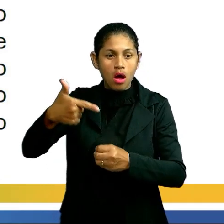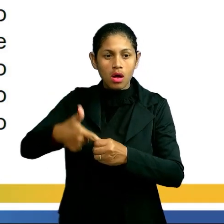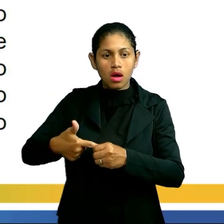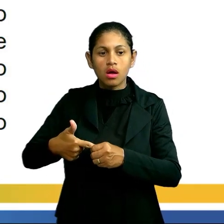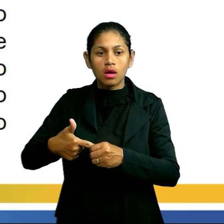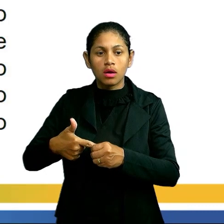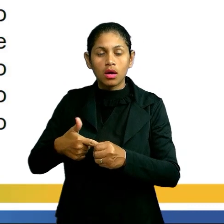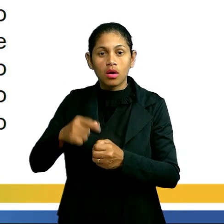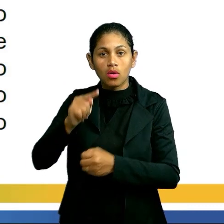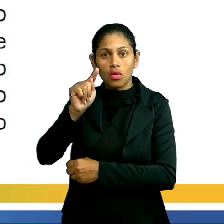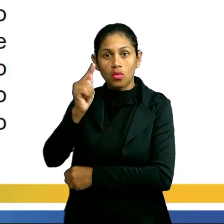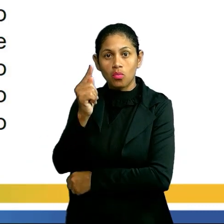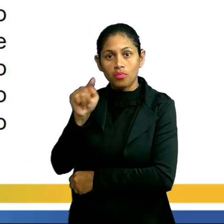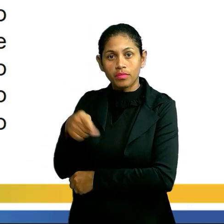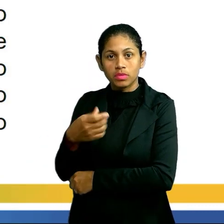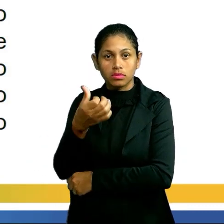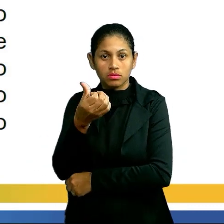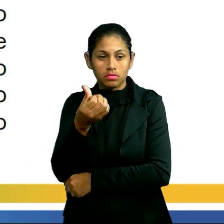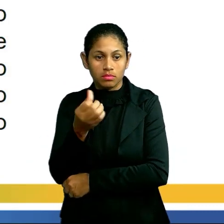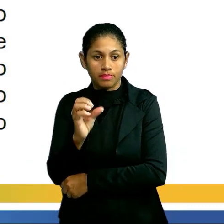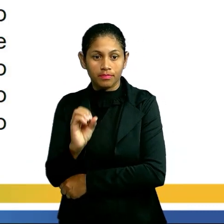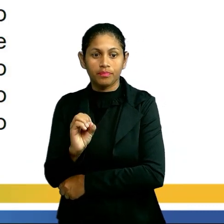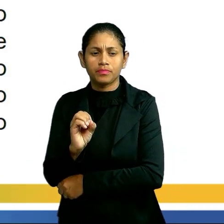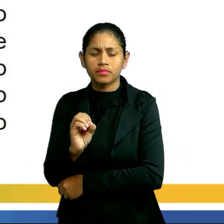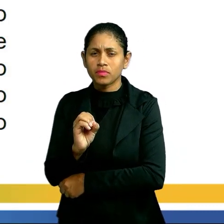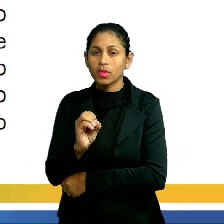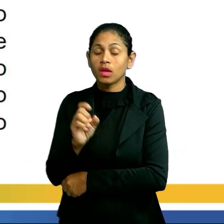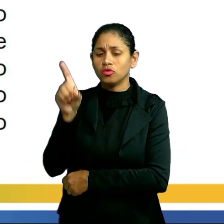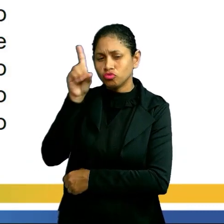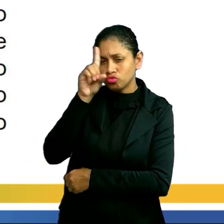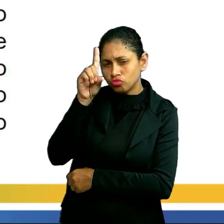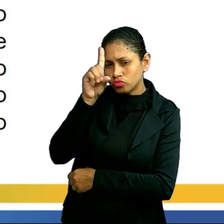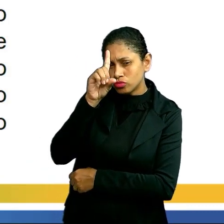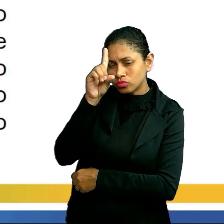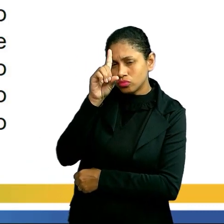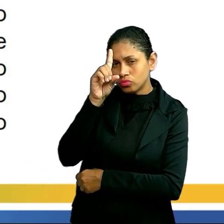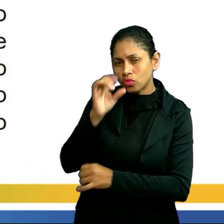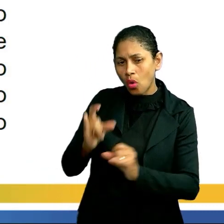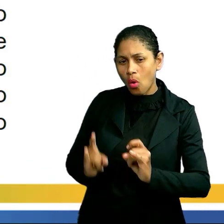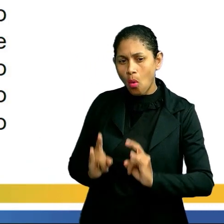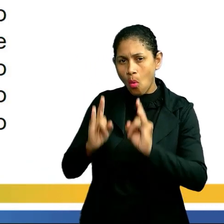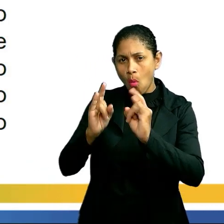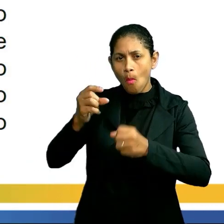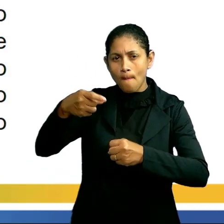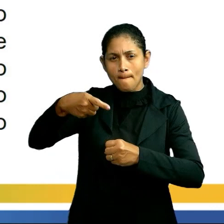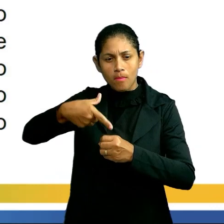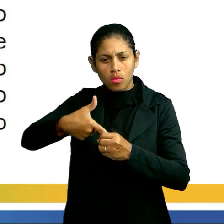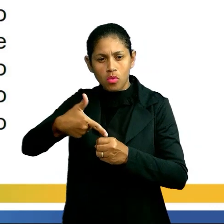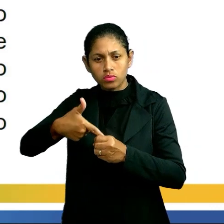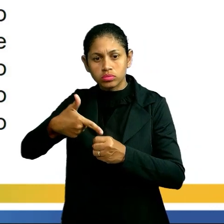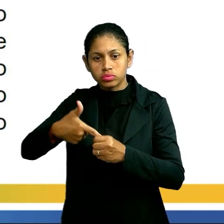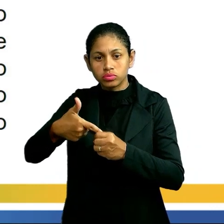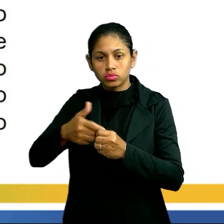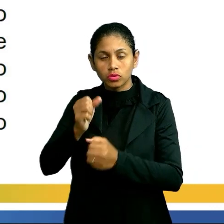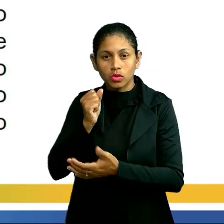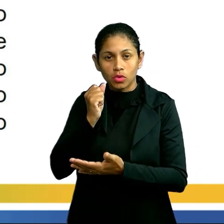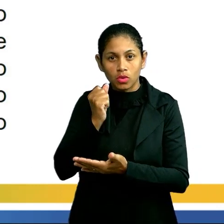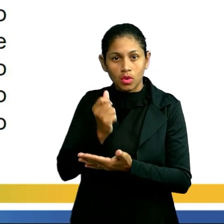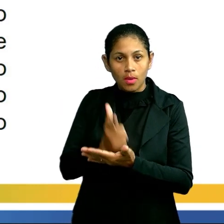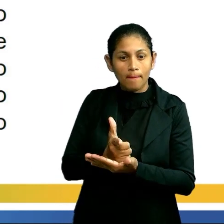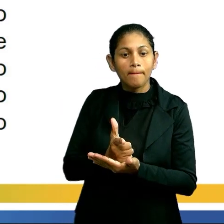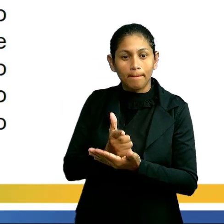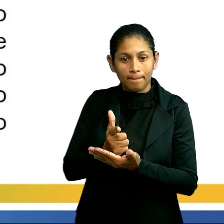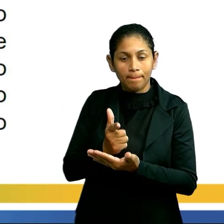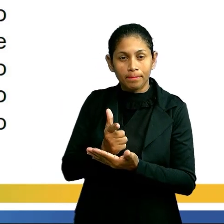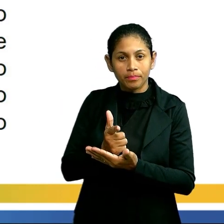graus Celsius e os revende. Com relação à situação hipotética descrita no texto, e dado que o coeficiente